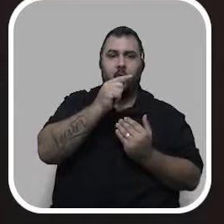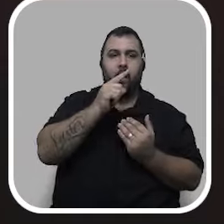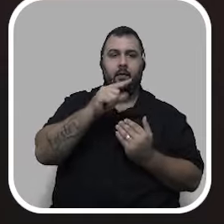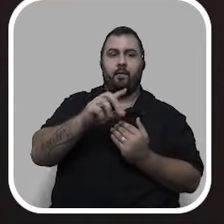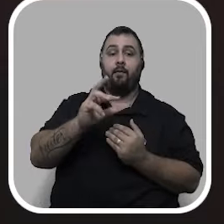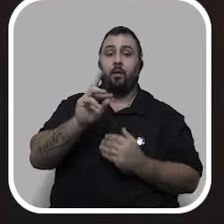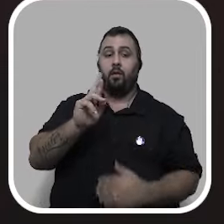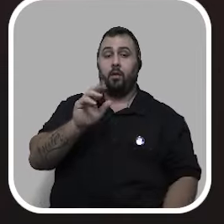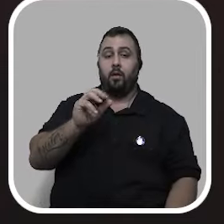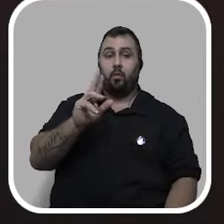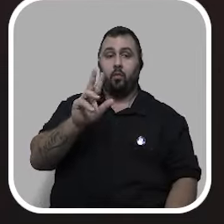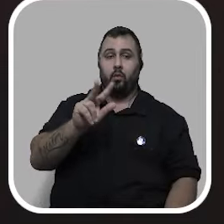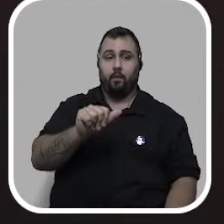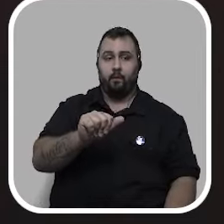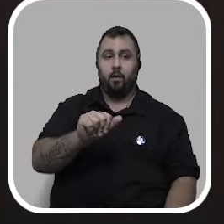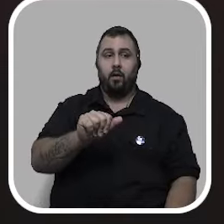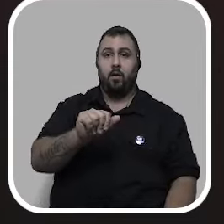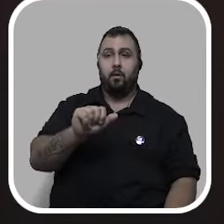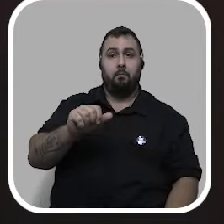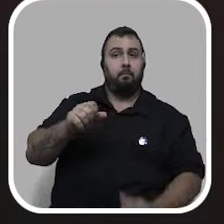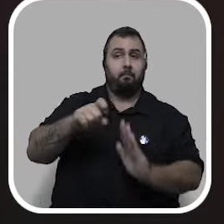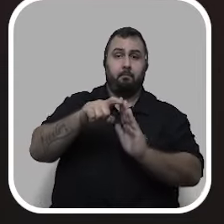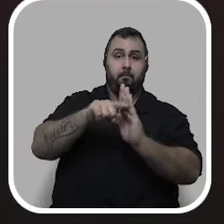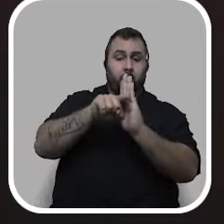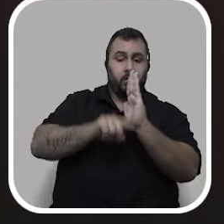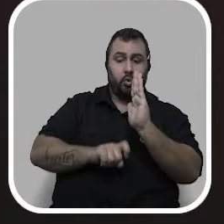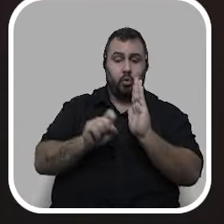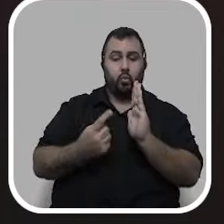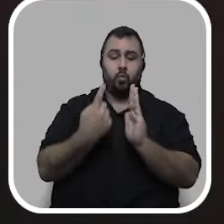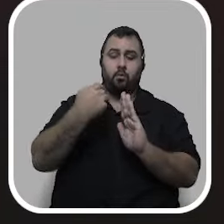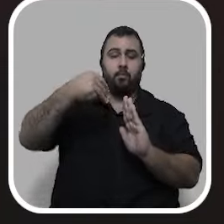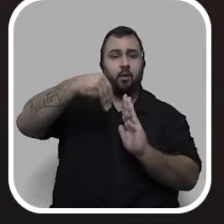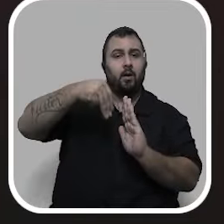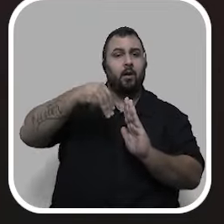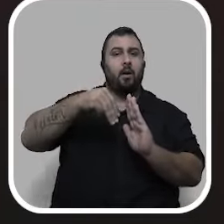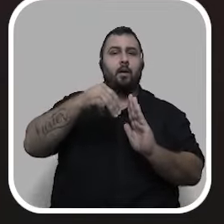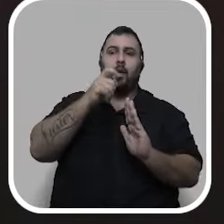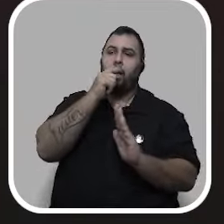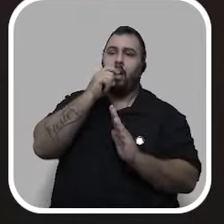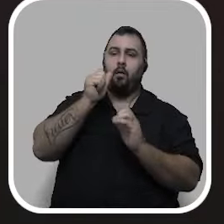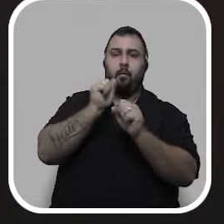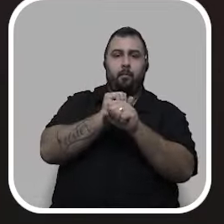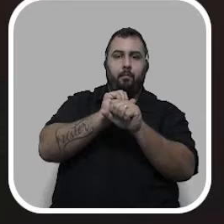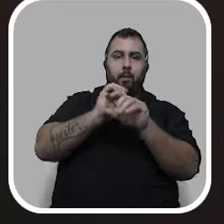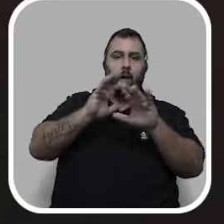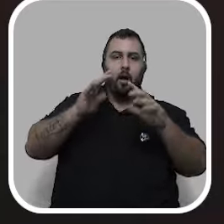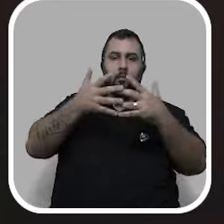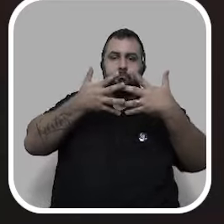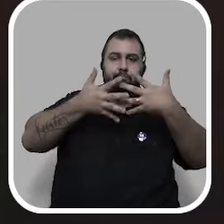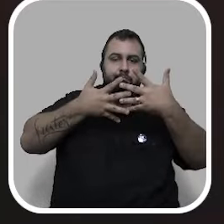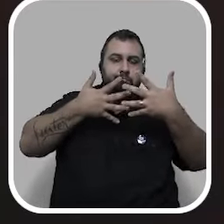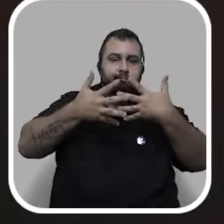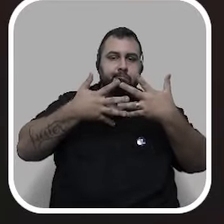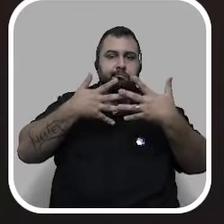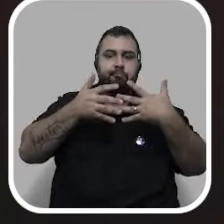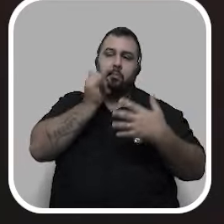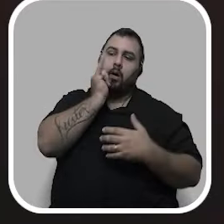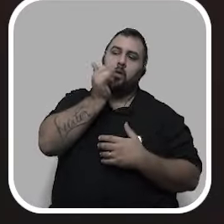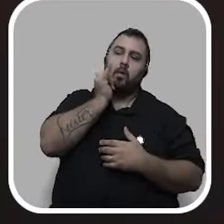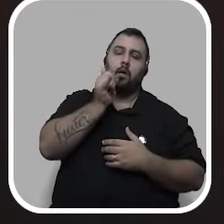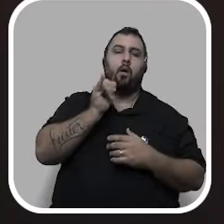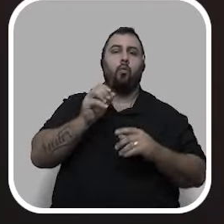um minuto da Água Clara dentro do aquário E aí surgiu a ideia da gente est utilizando água mineral então foram